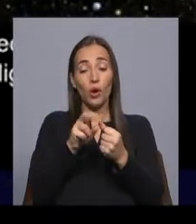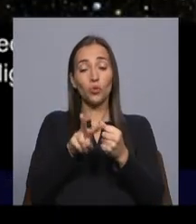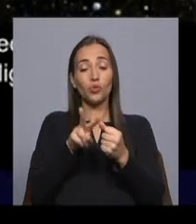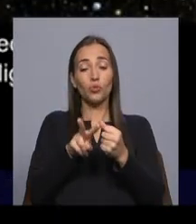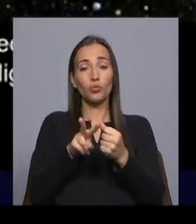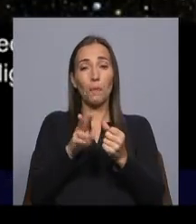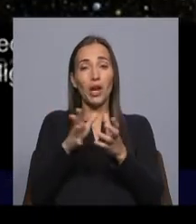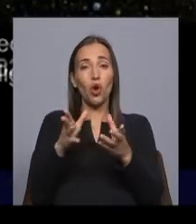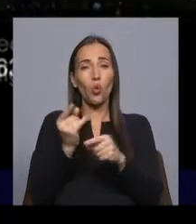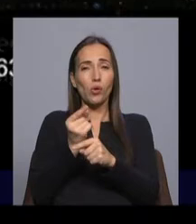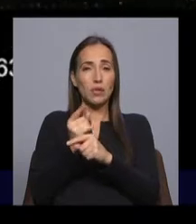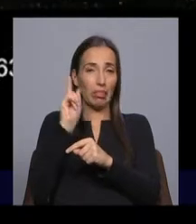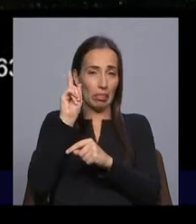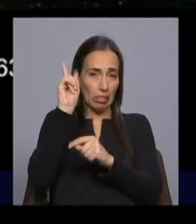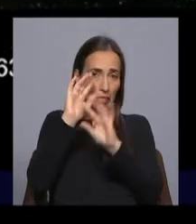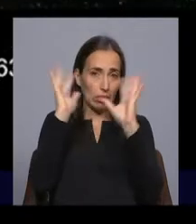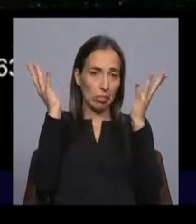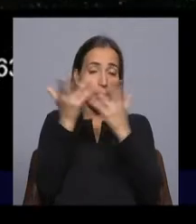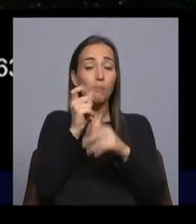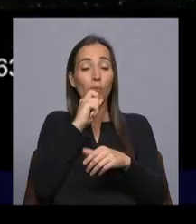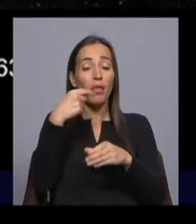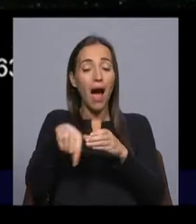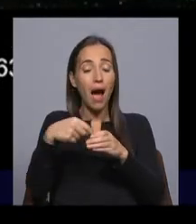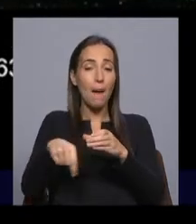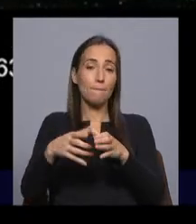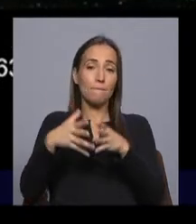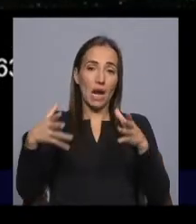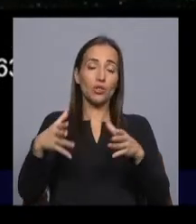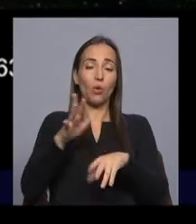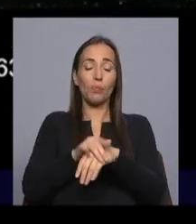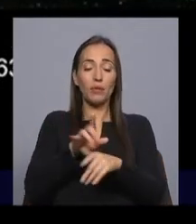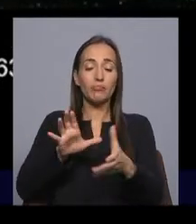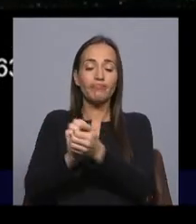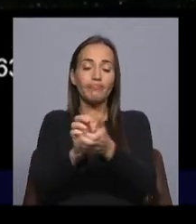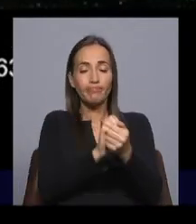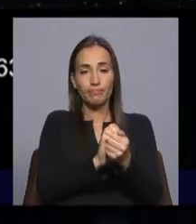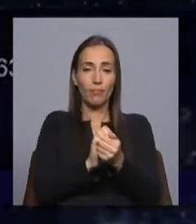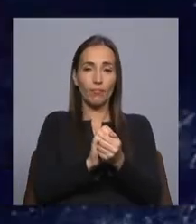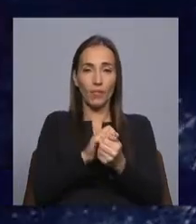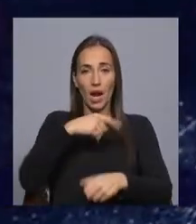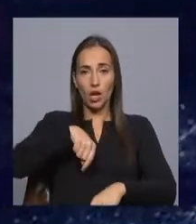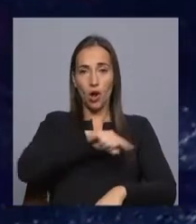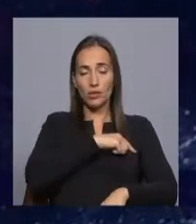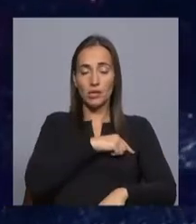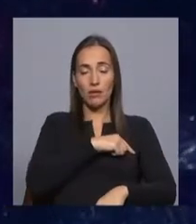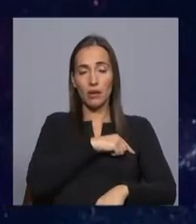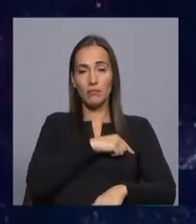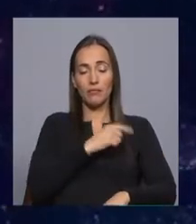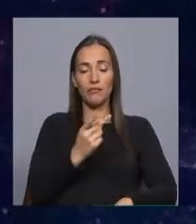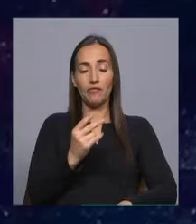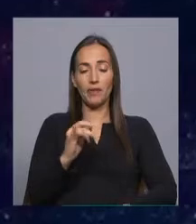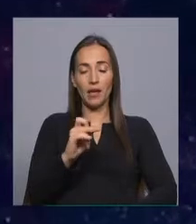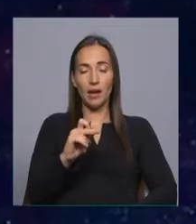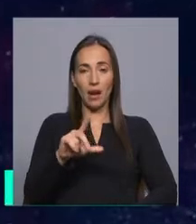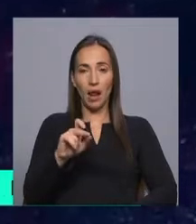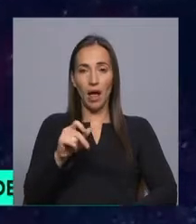estar mais presente nestas galáxias e, no fundo, ligá-las mais à nossa Via Láctea. Portanto, provavelmente estas galáxias vieram